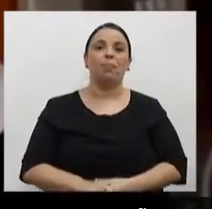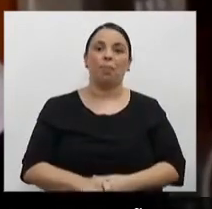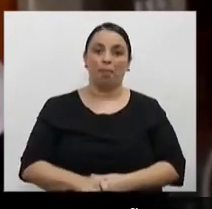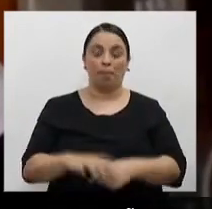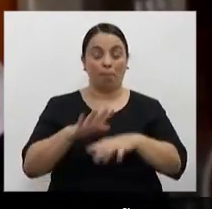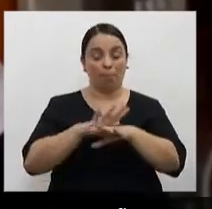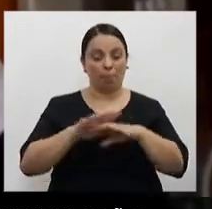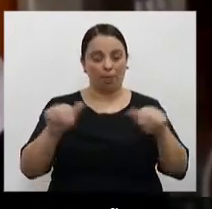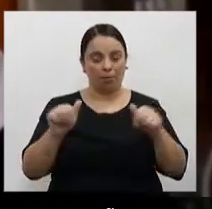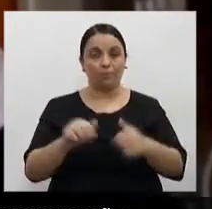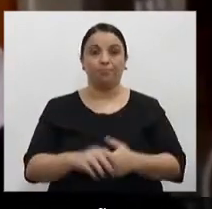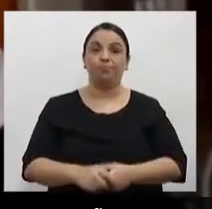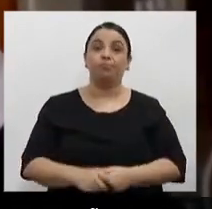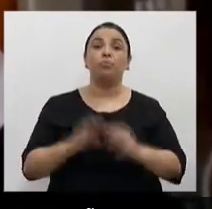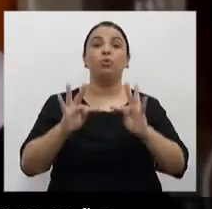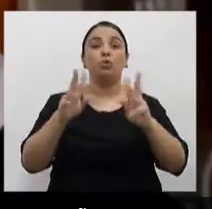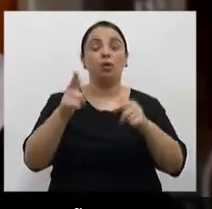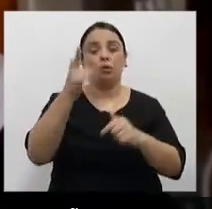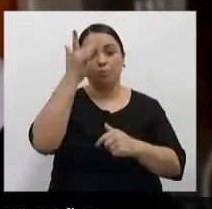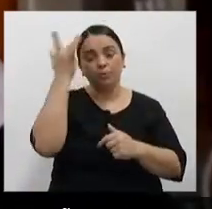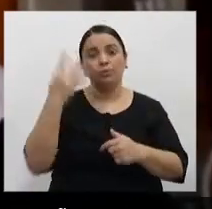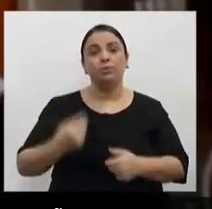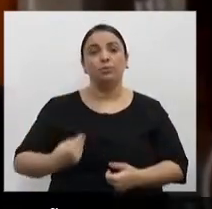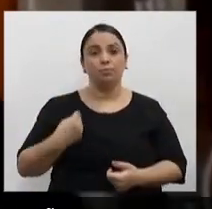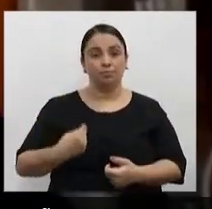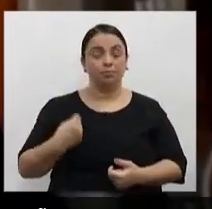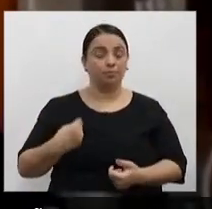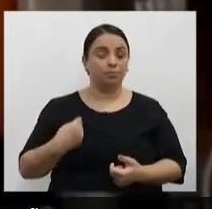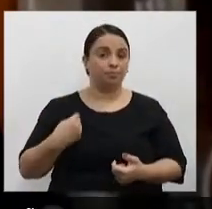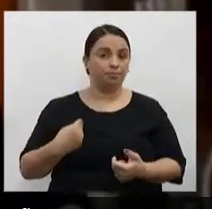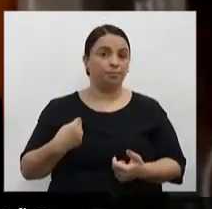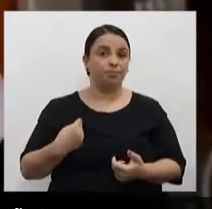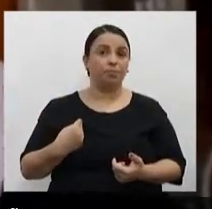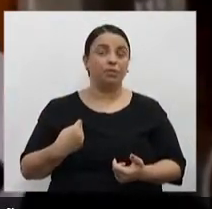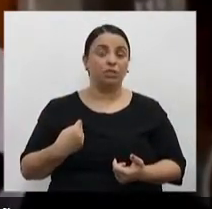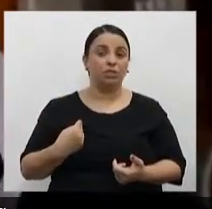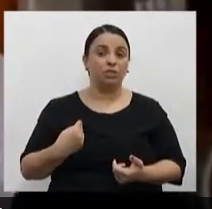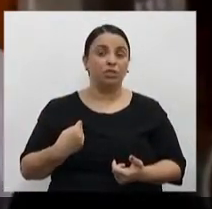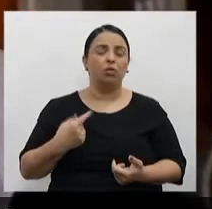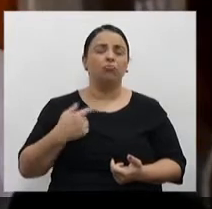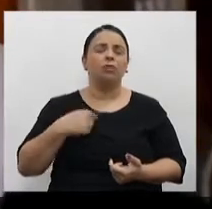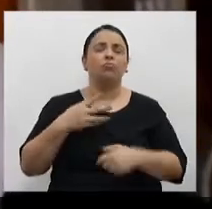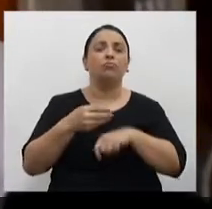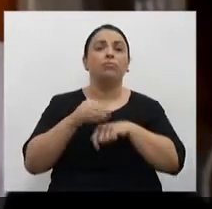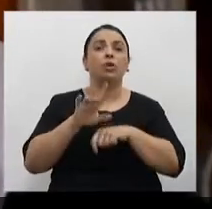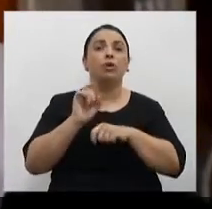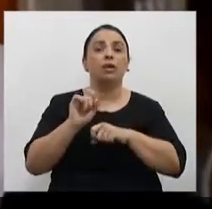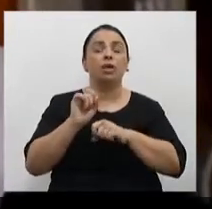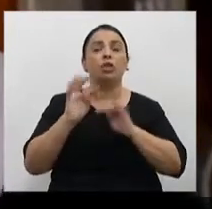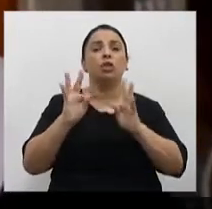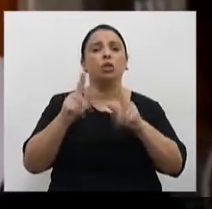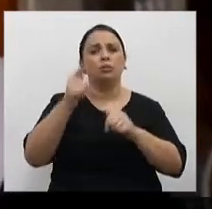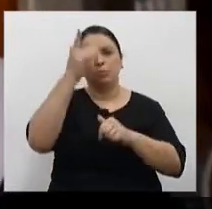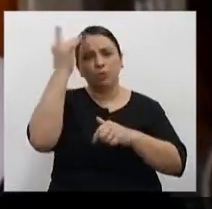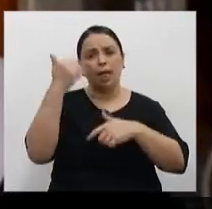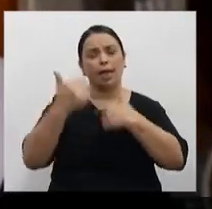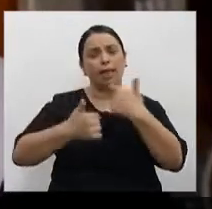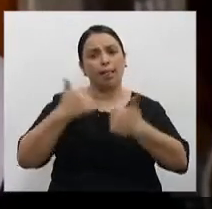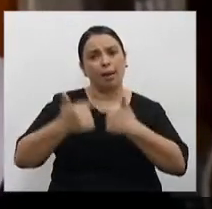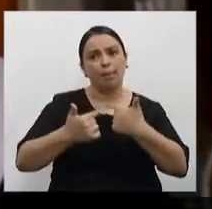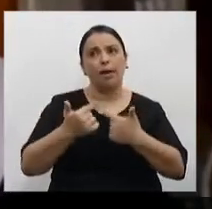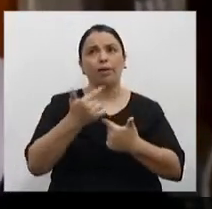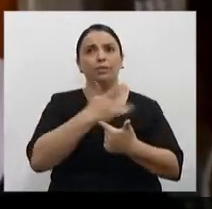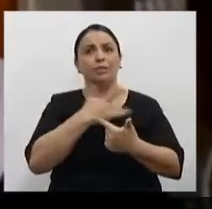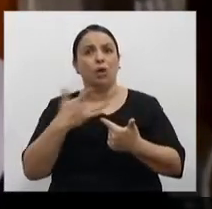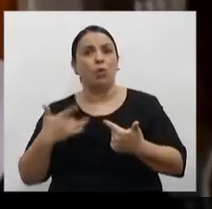na reunião, os que operam de fato os trabalhos, né, na parte de saúde, na parte de direitos humanos